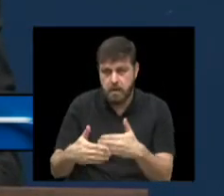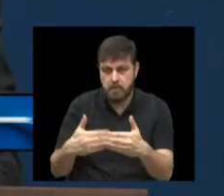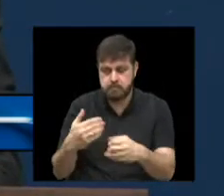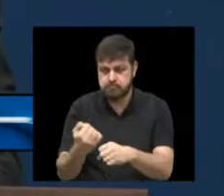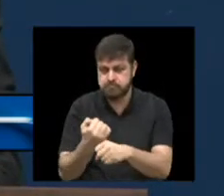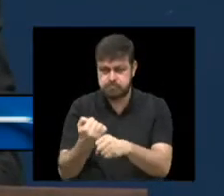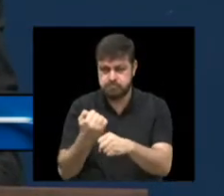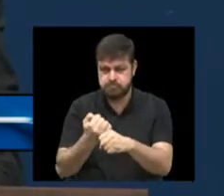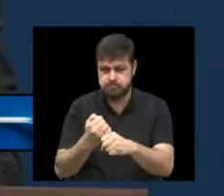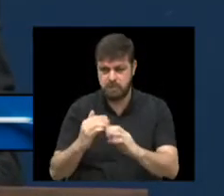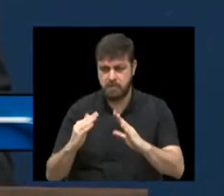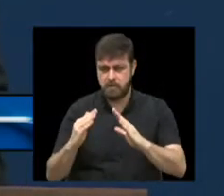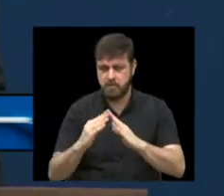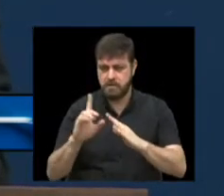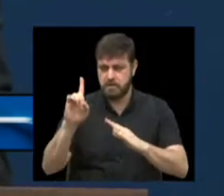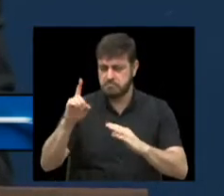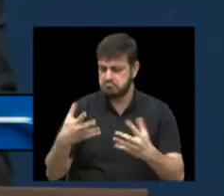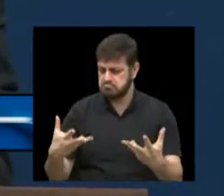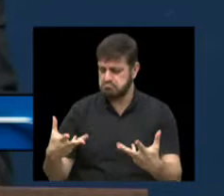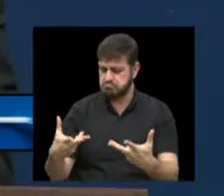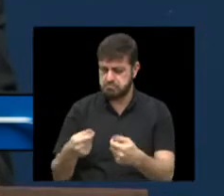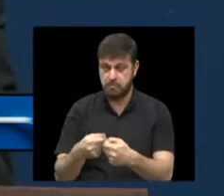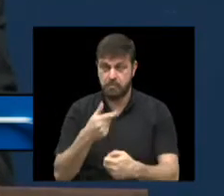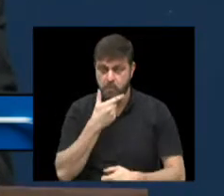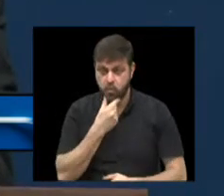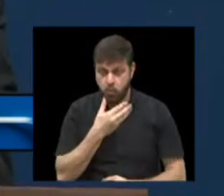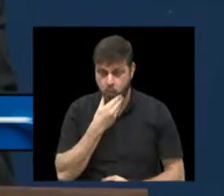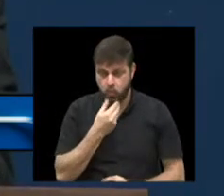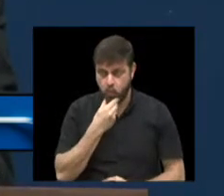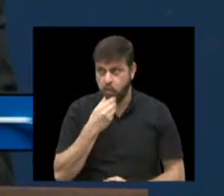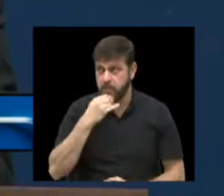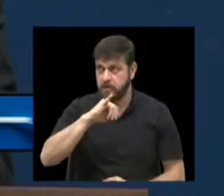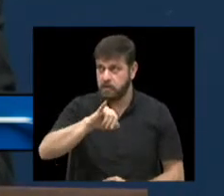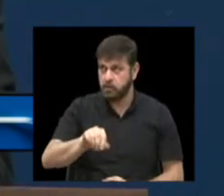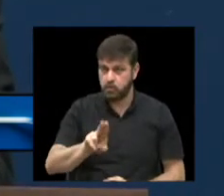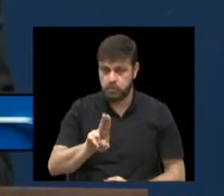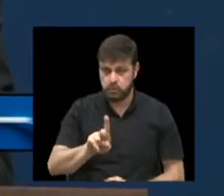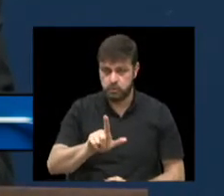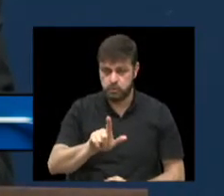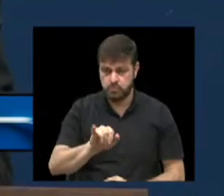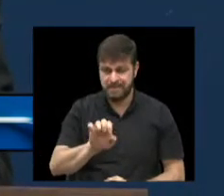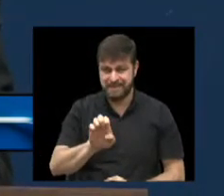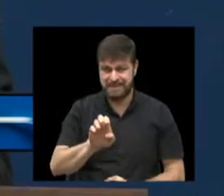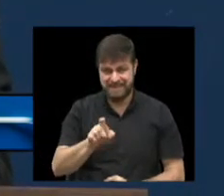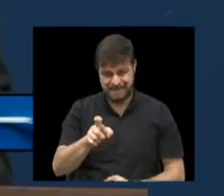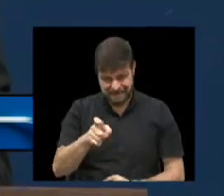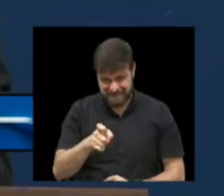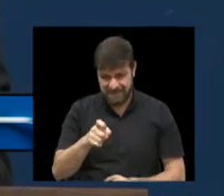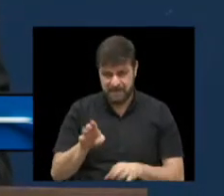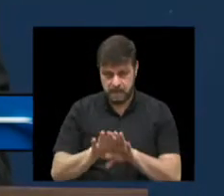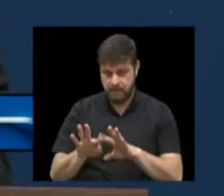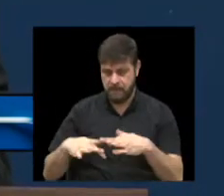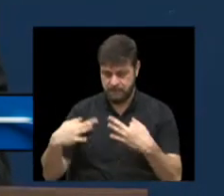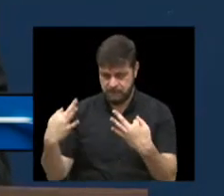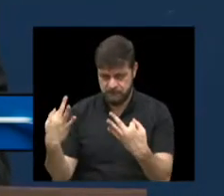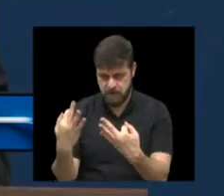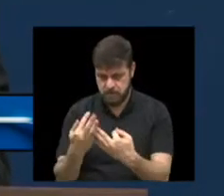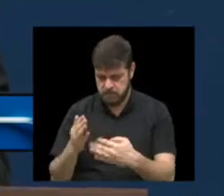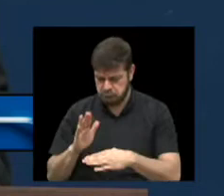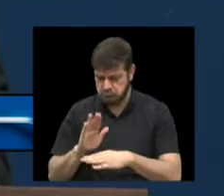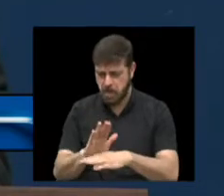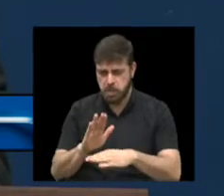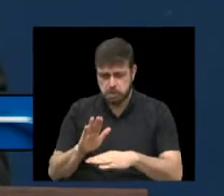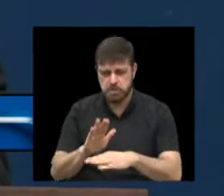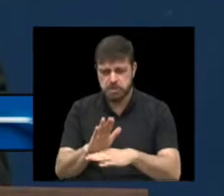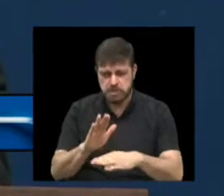igreja atual. A colaboração do senhor Juliet e da sua família foram fundamentais na edificação desta